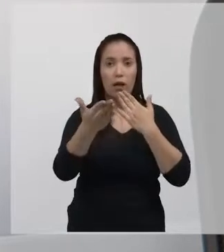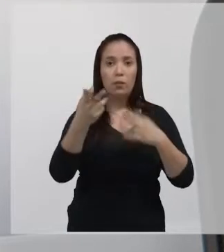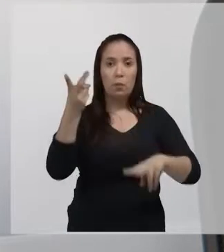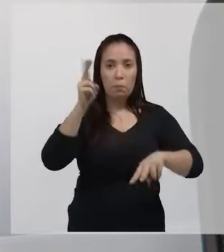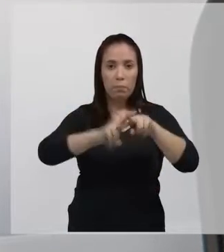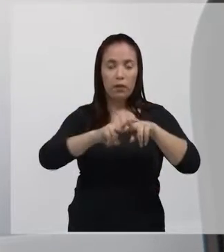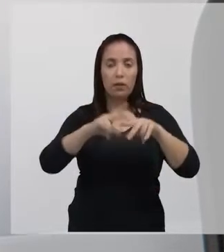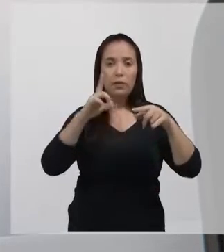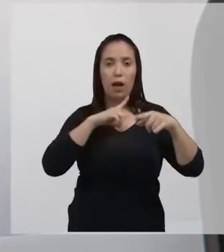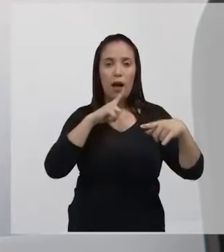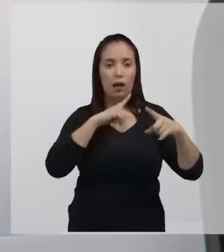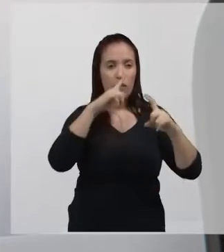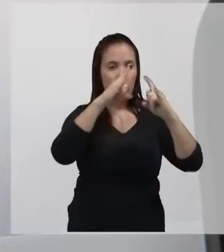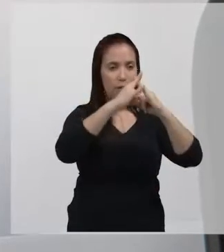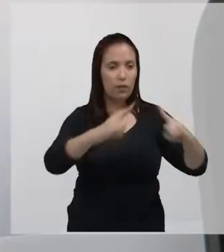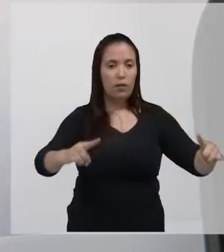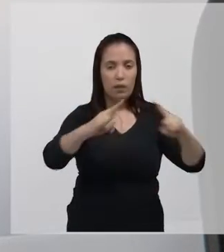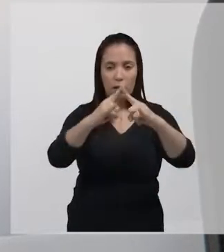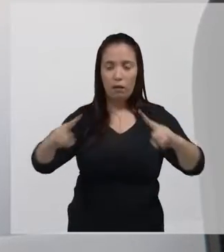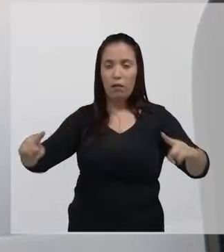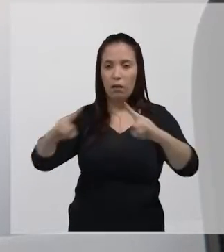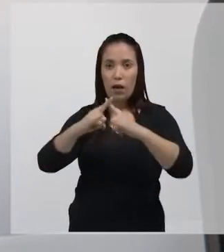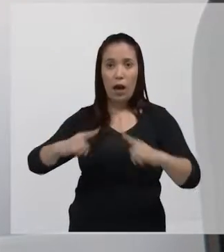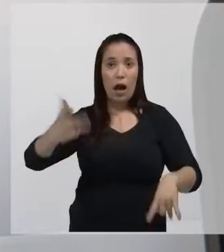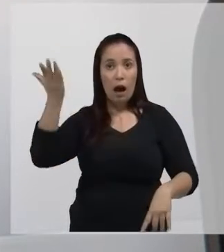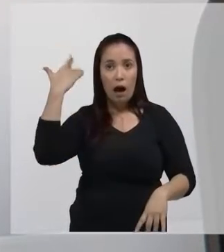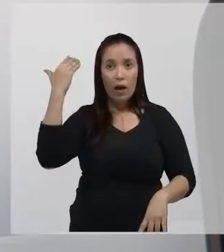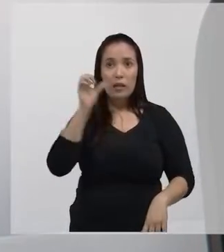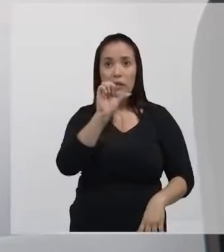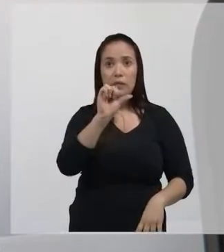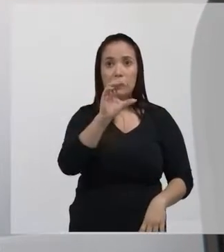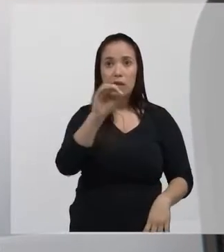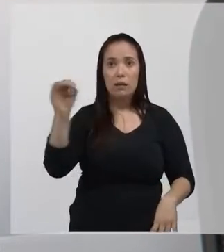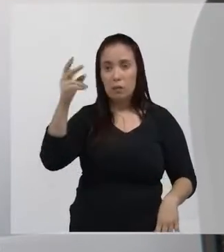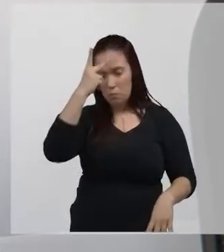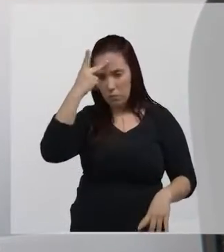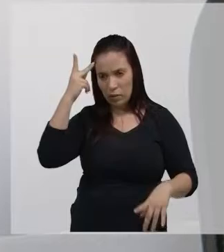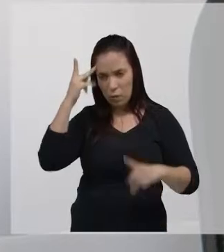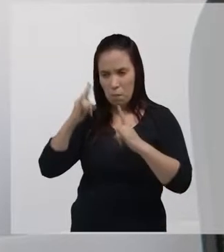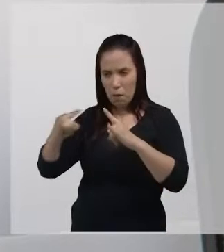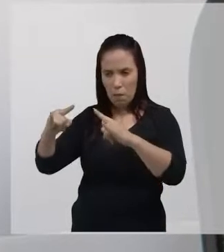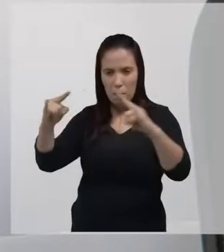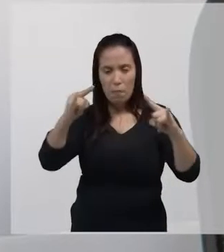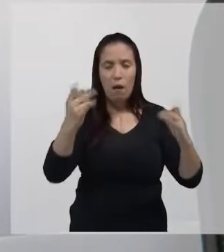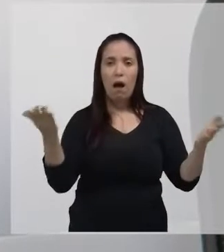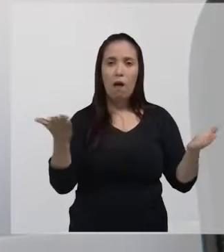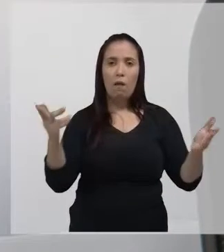desmontando. O que era outrora de 660 pessoas, agora não tem mais nem 50.